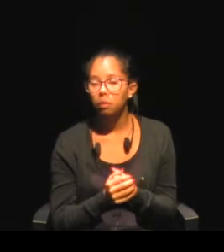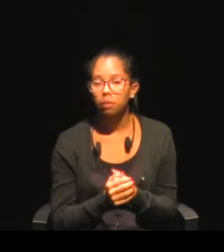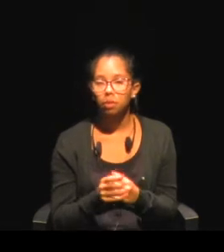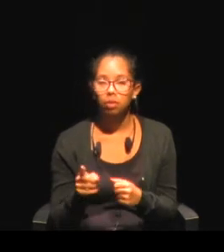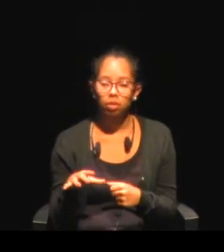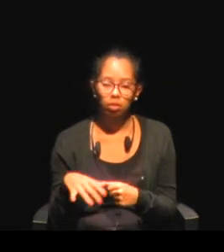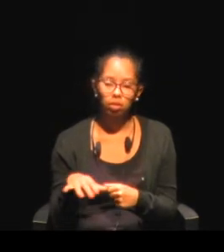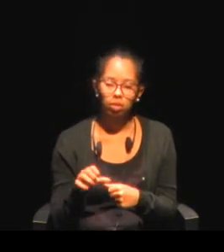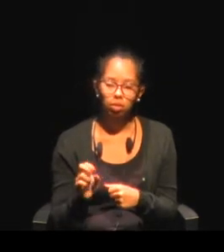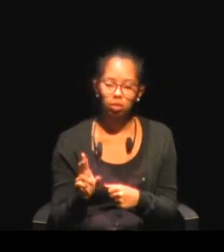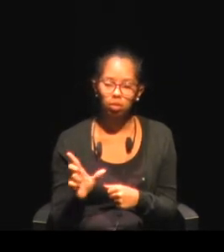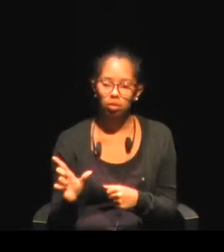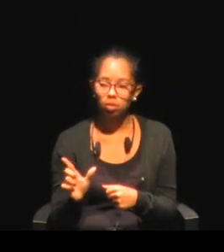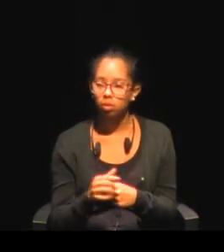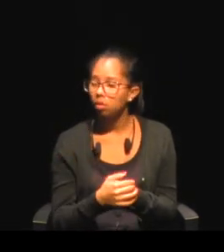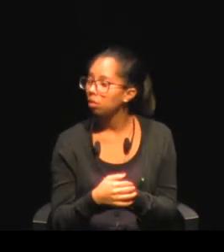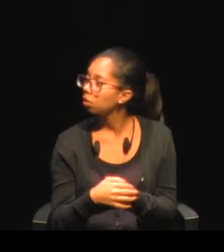Sul.